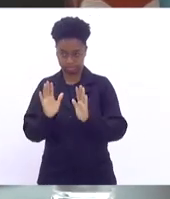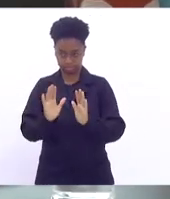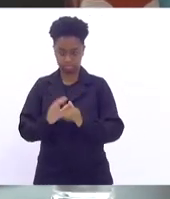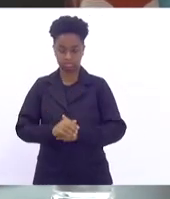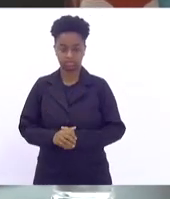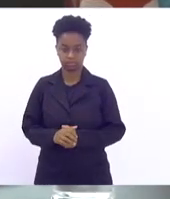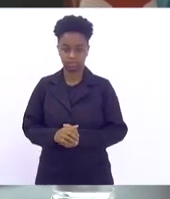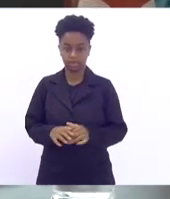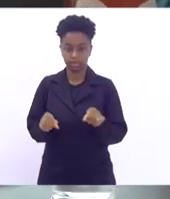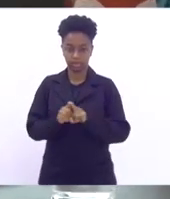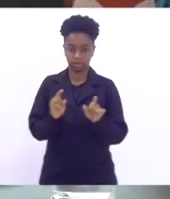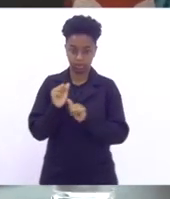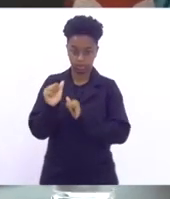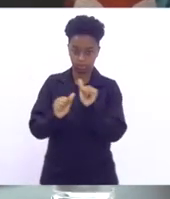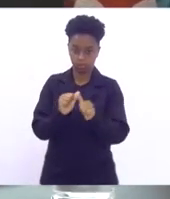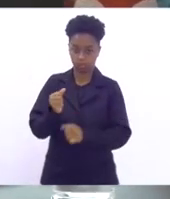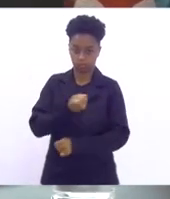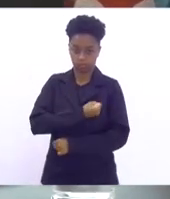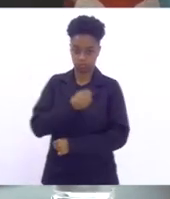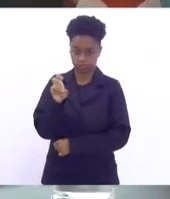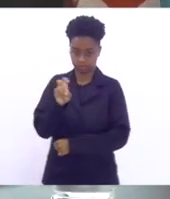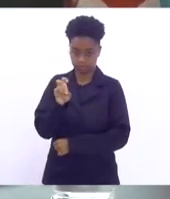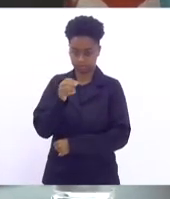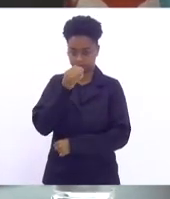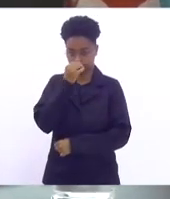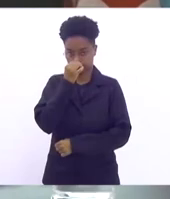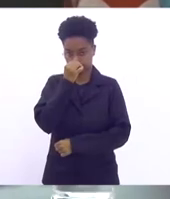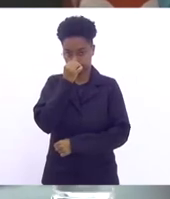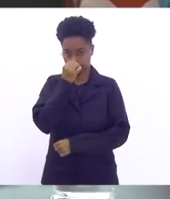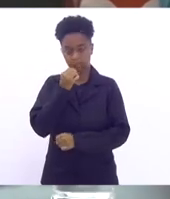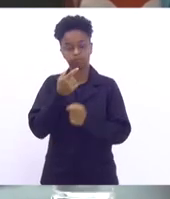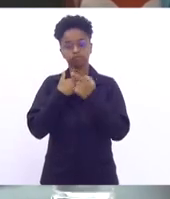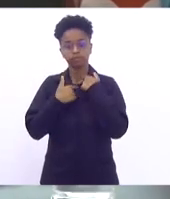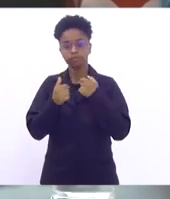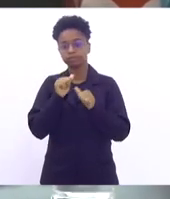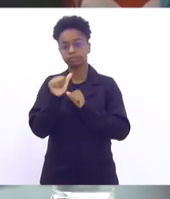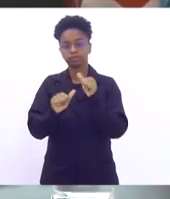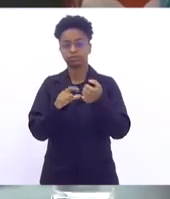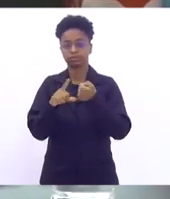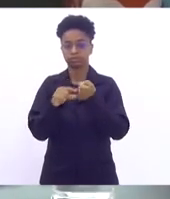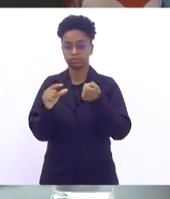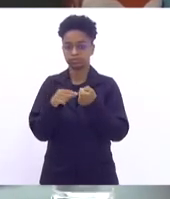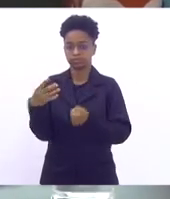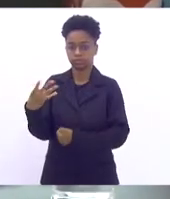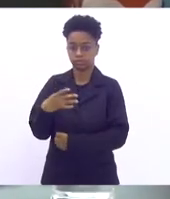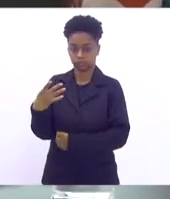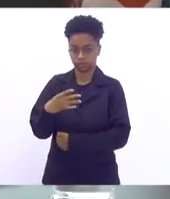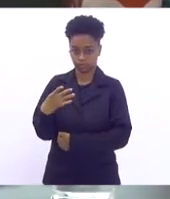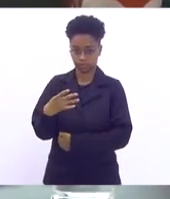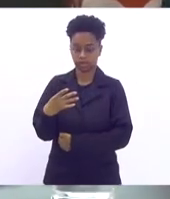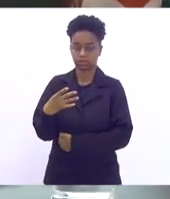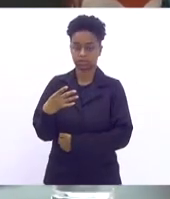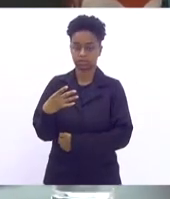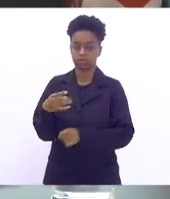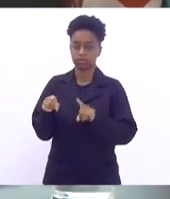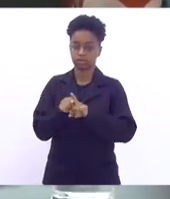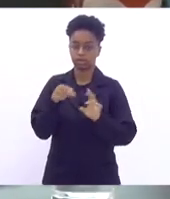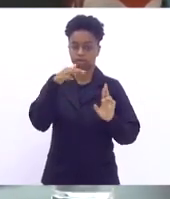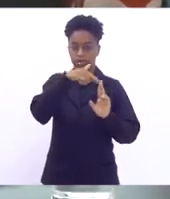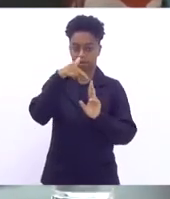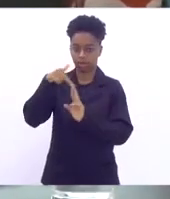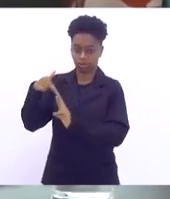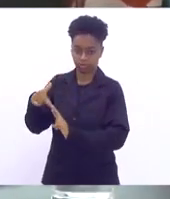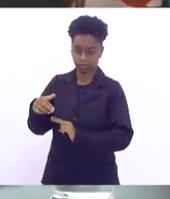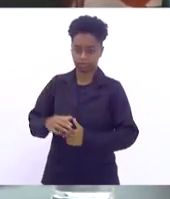a modificativa número 5 ele quer modificar o artigo quarto e seus parágrafos